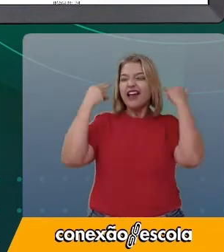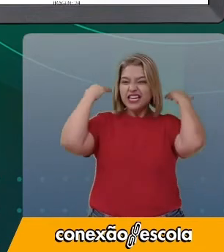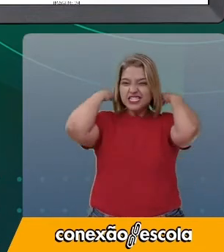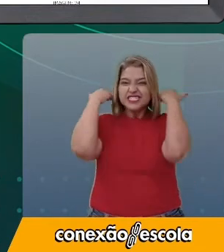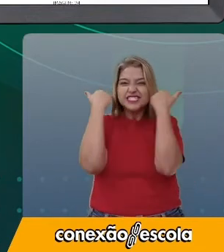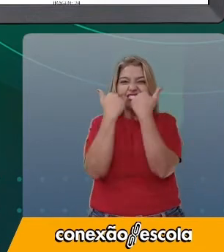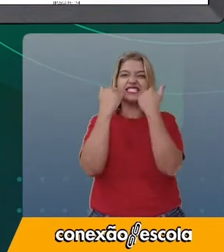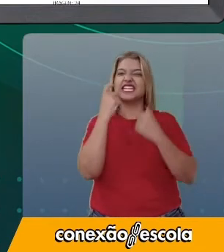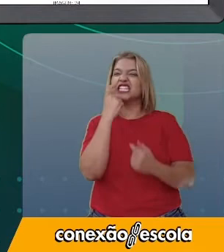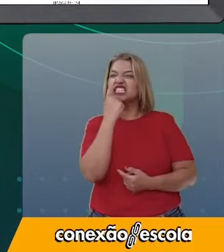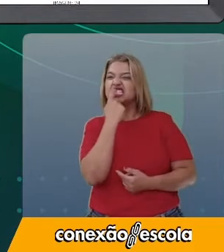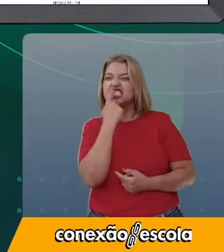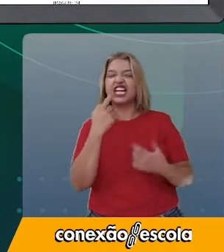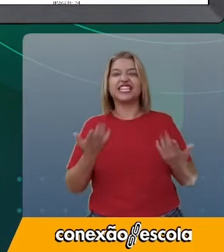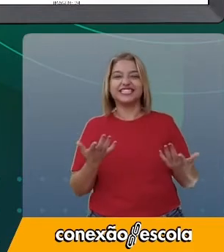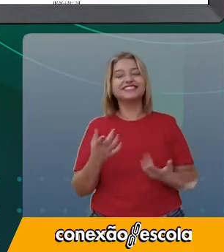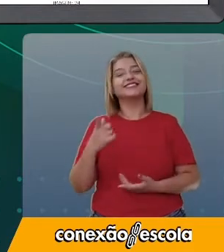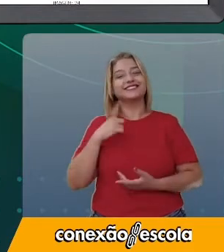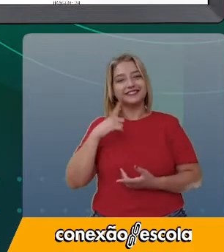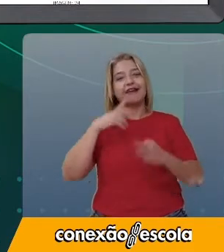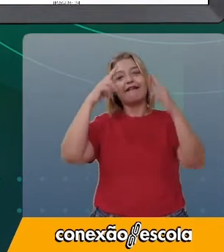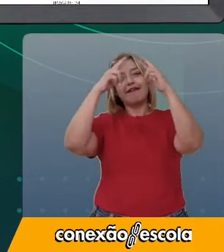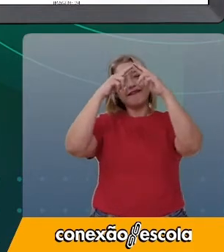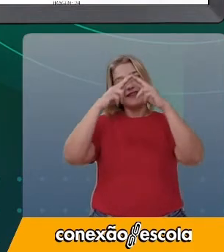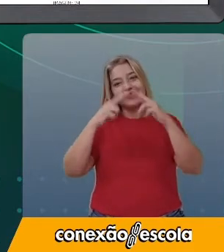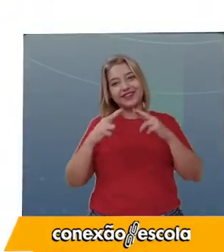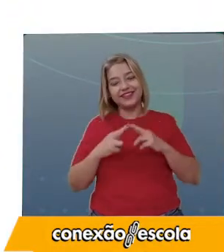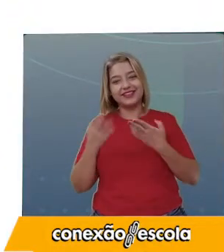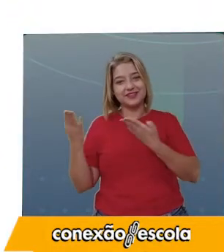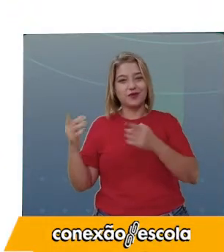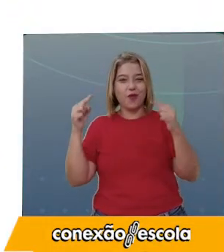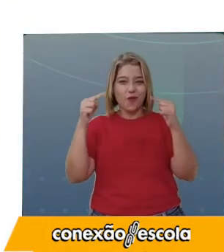né? Então a rima presente no poema.